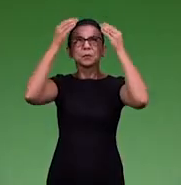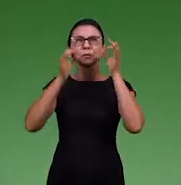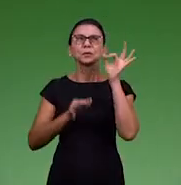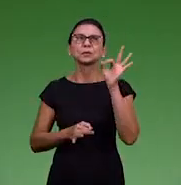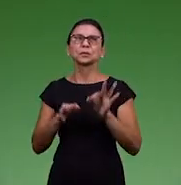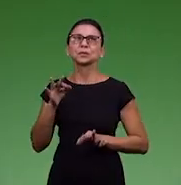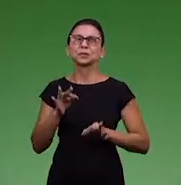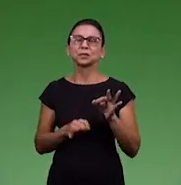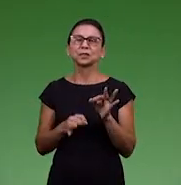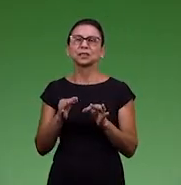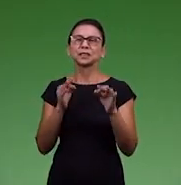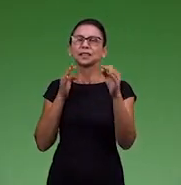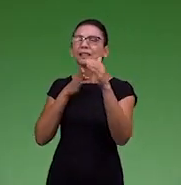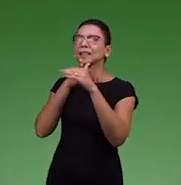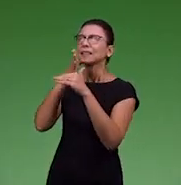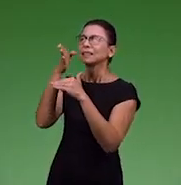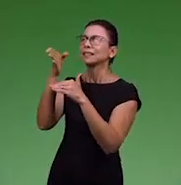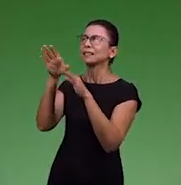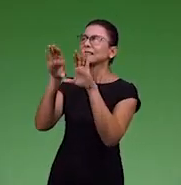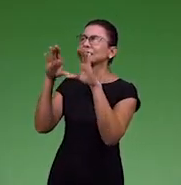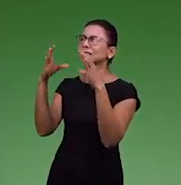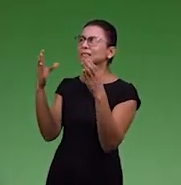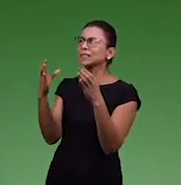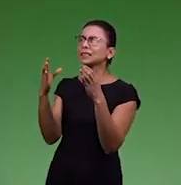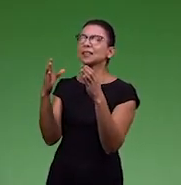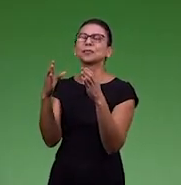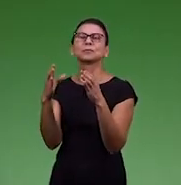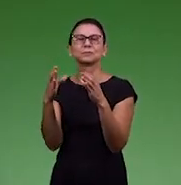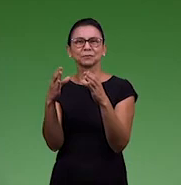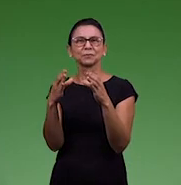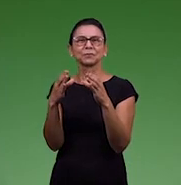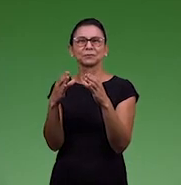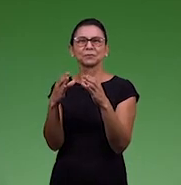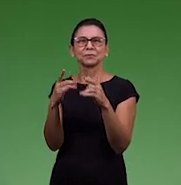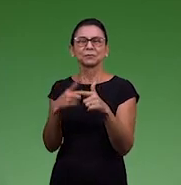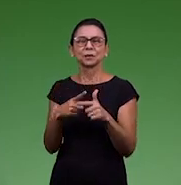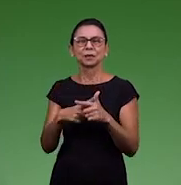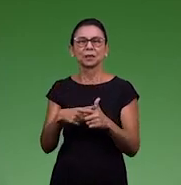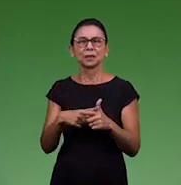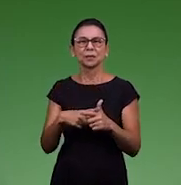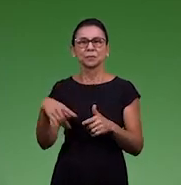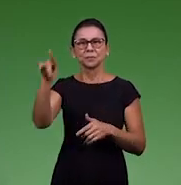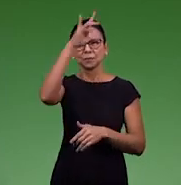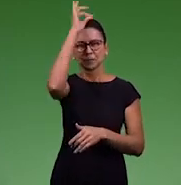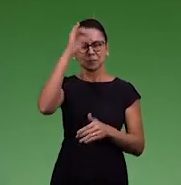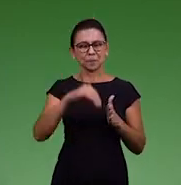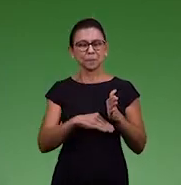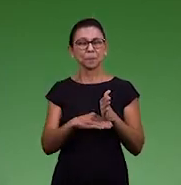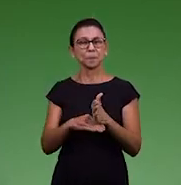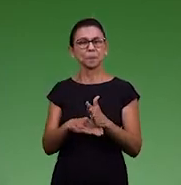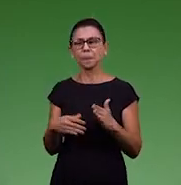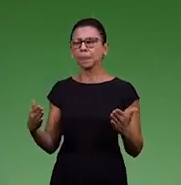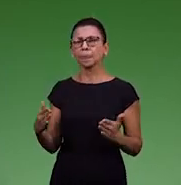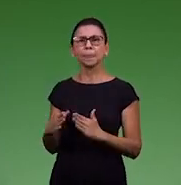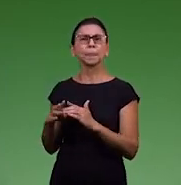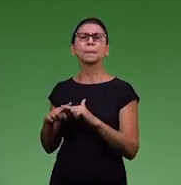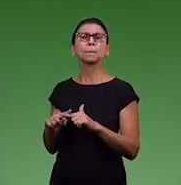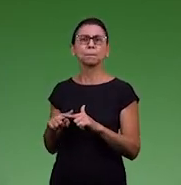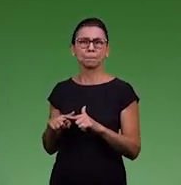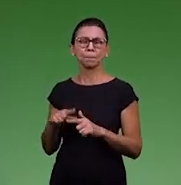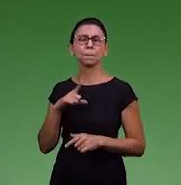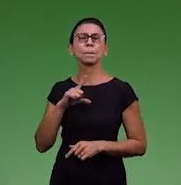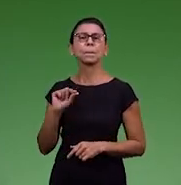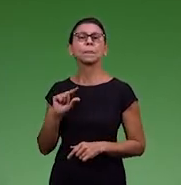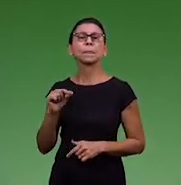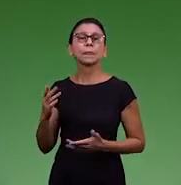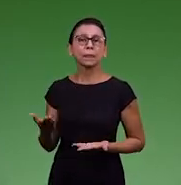provar da árvore da vida, porque eu ouvi o Espírito Santo, eu fui guiado pelo Espírito Santo. E a igreja hoje, a nossa igreja, o que